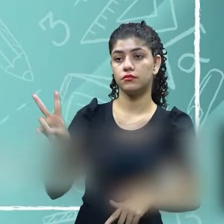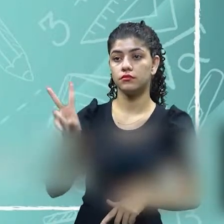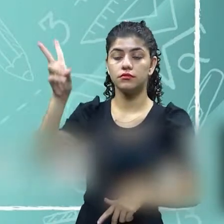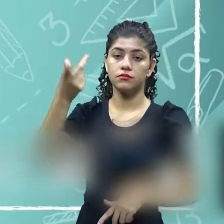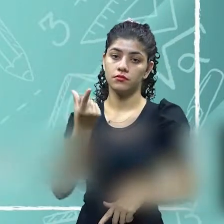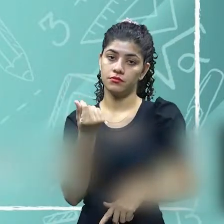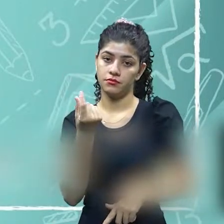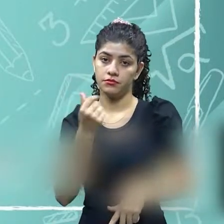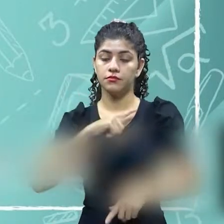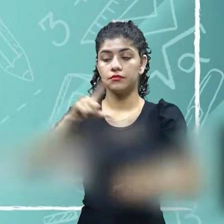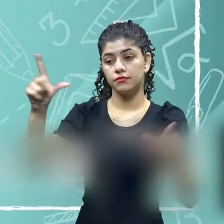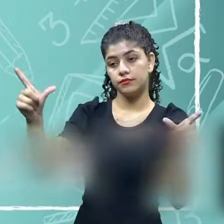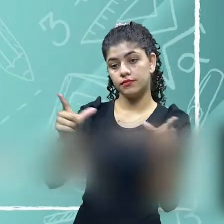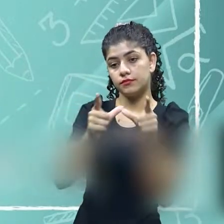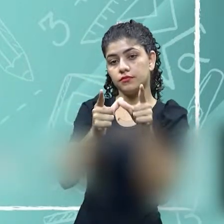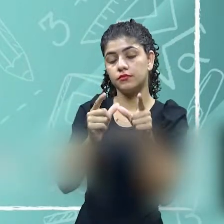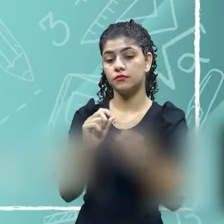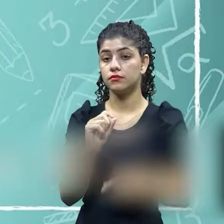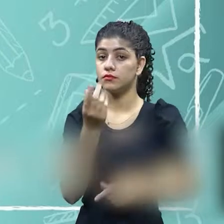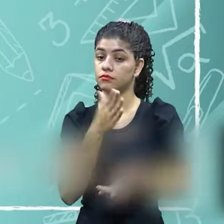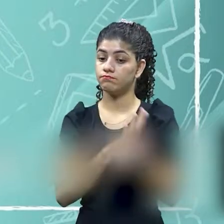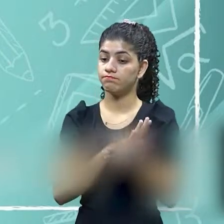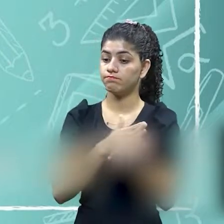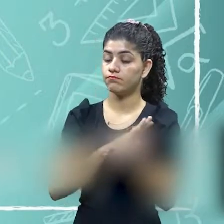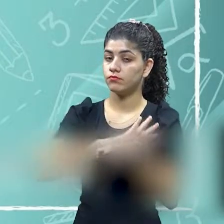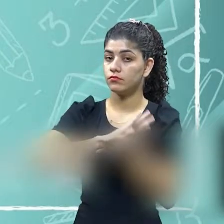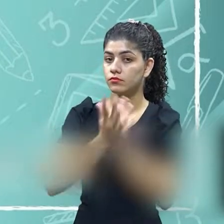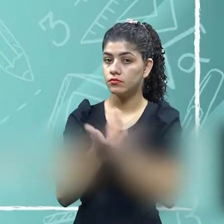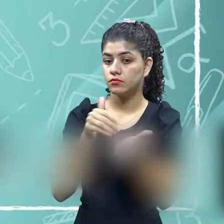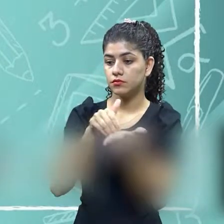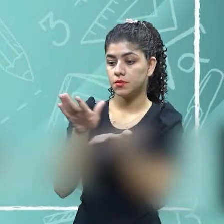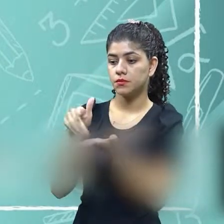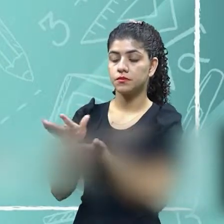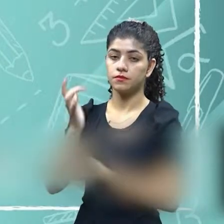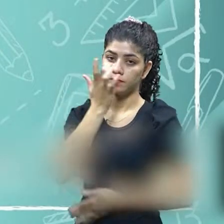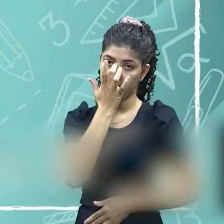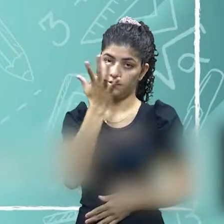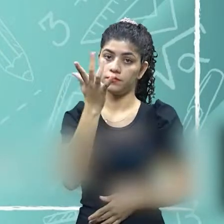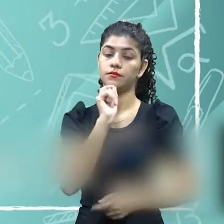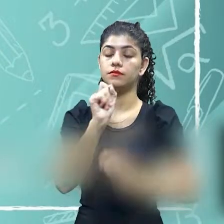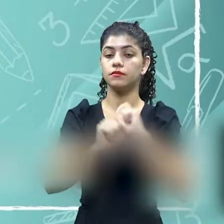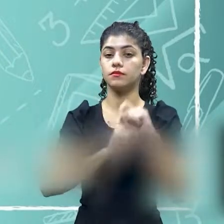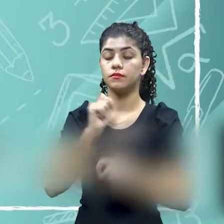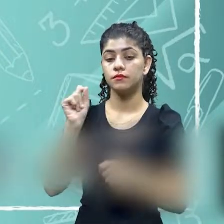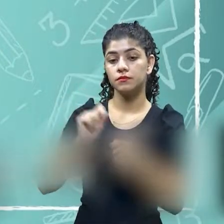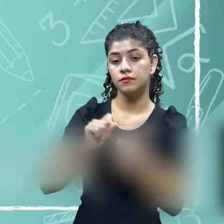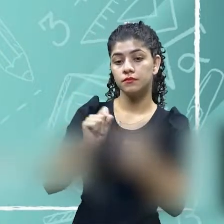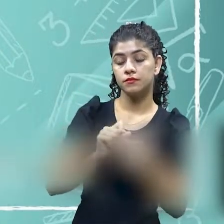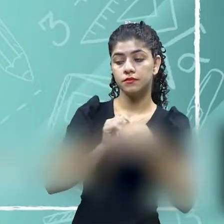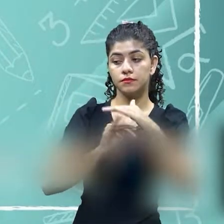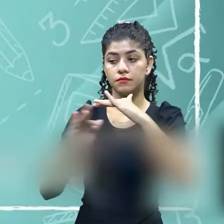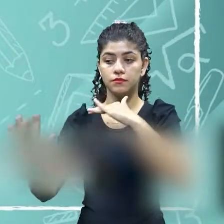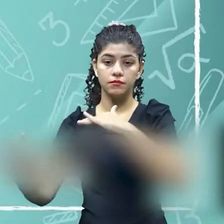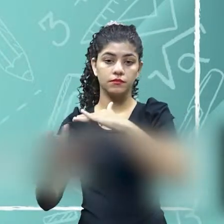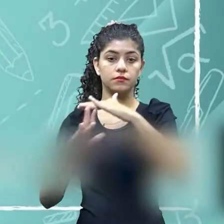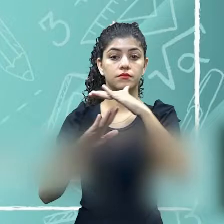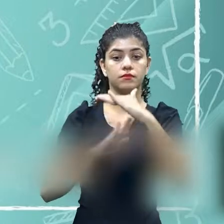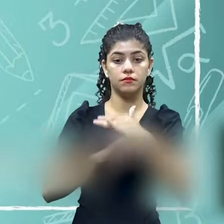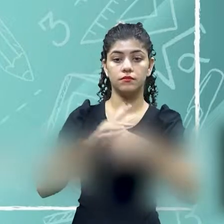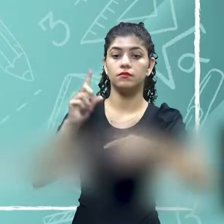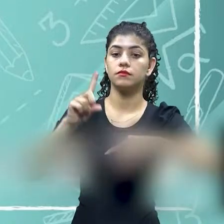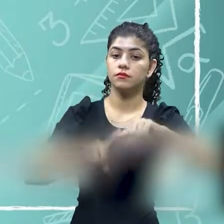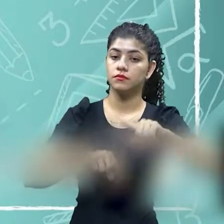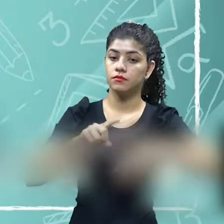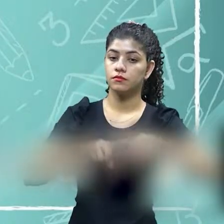taxas, tendo que a redução ou até eliminação. Assim vai estar facilitando as operações de exportação e